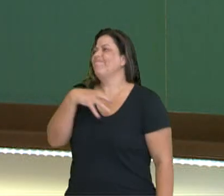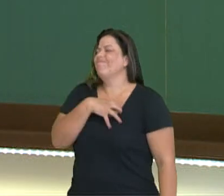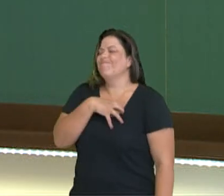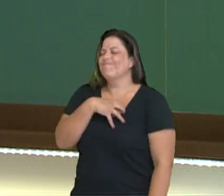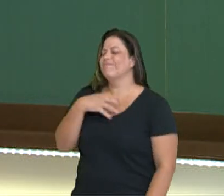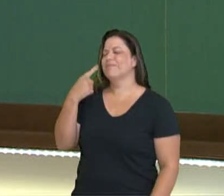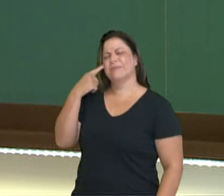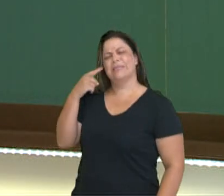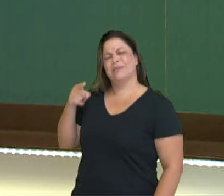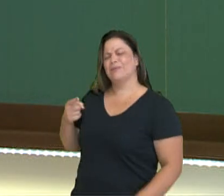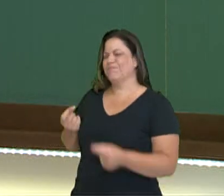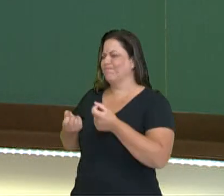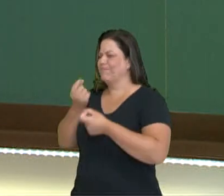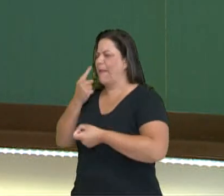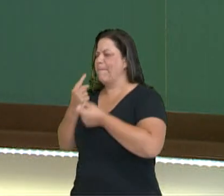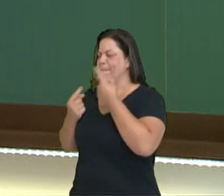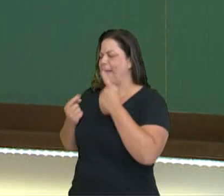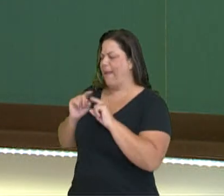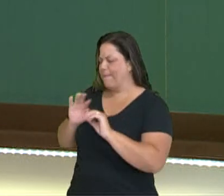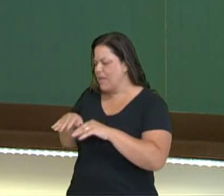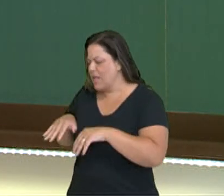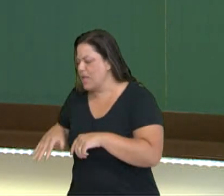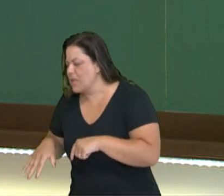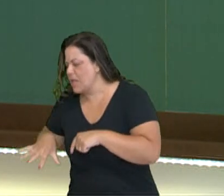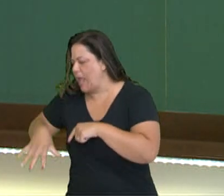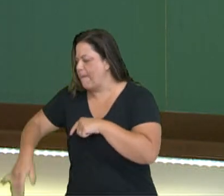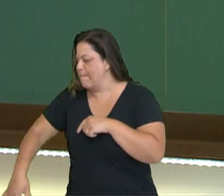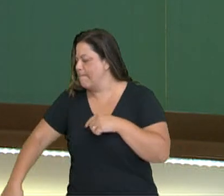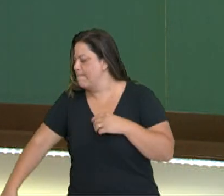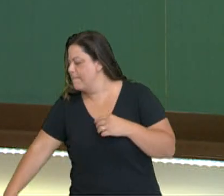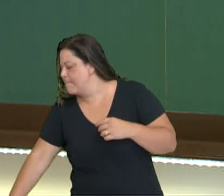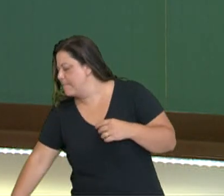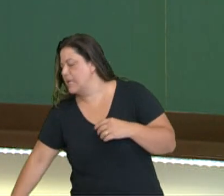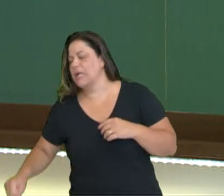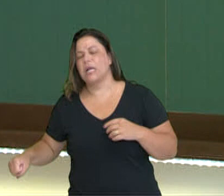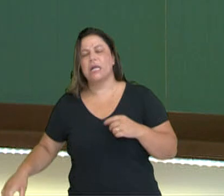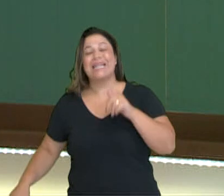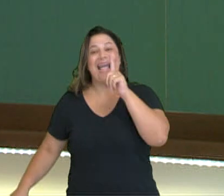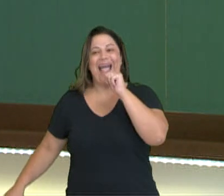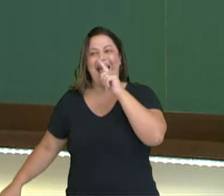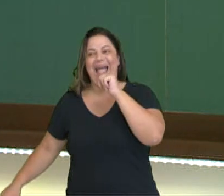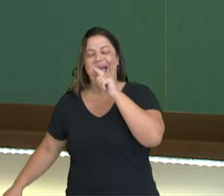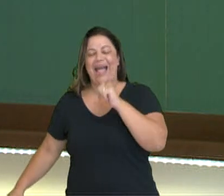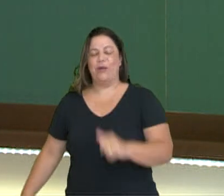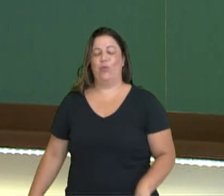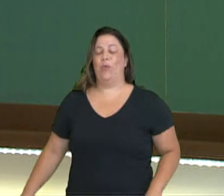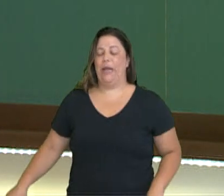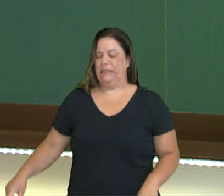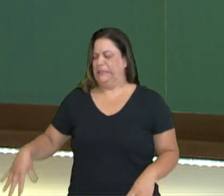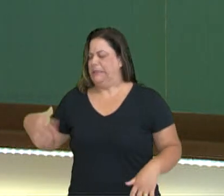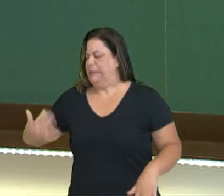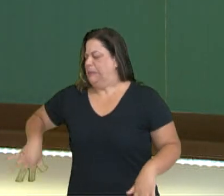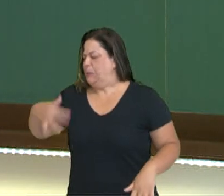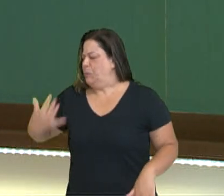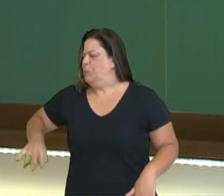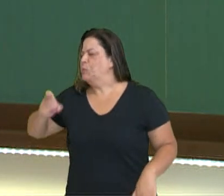alguns respingos no rosto, inclinei-me mais até mergulhar as pontas dos dedos na água. Tão